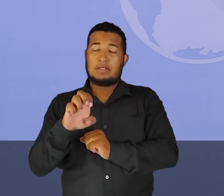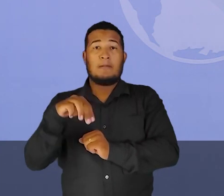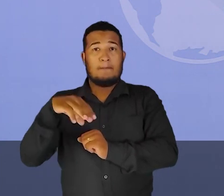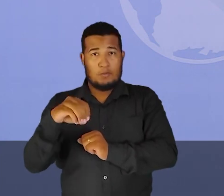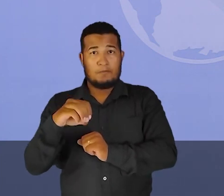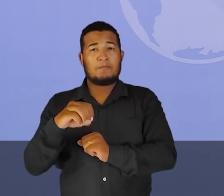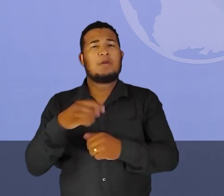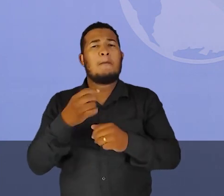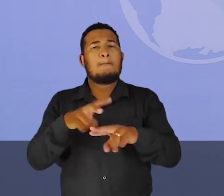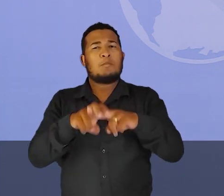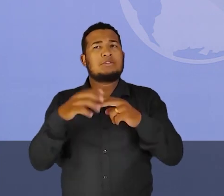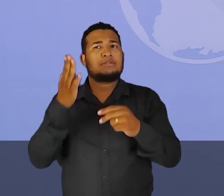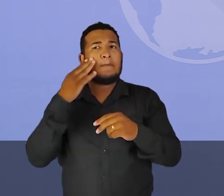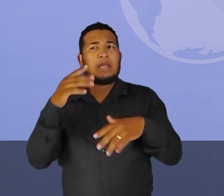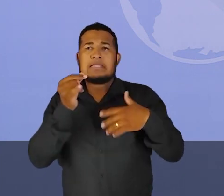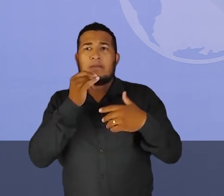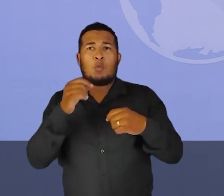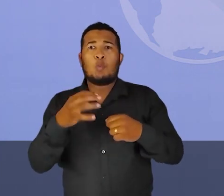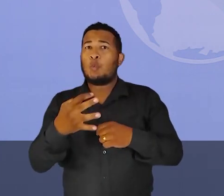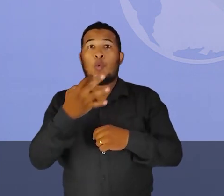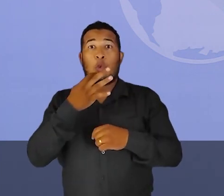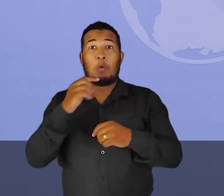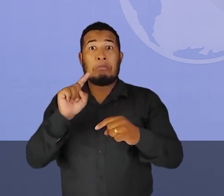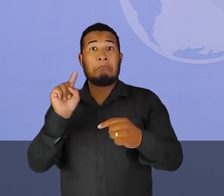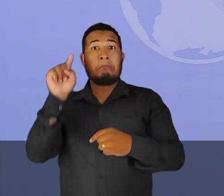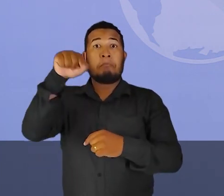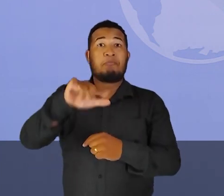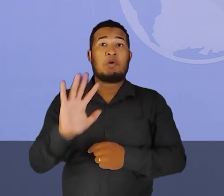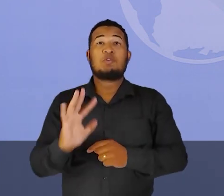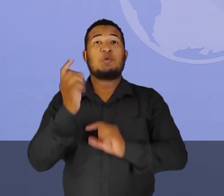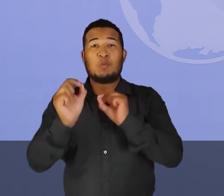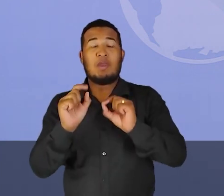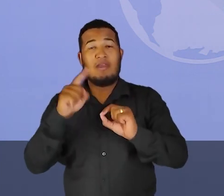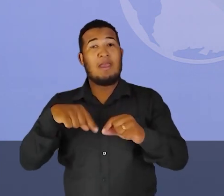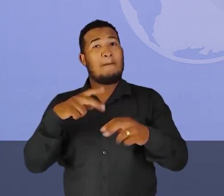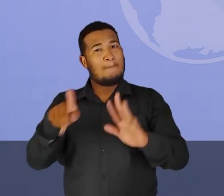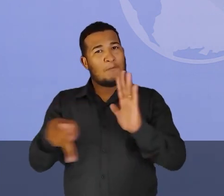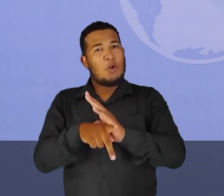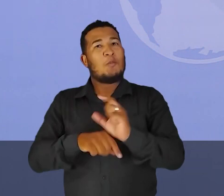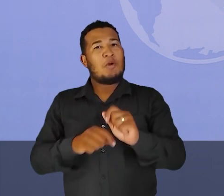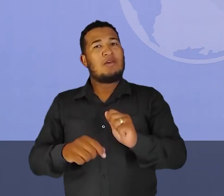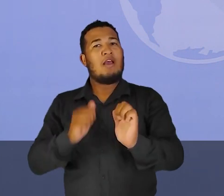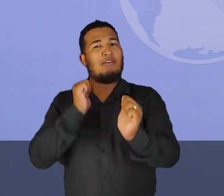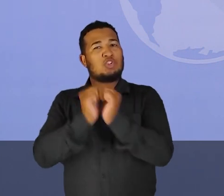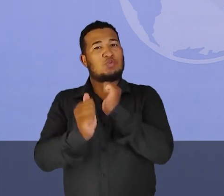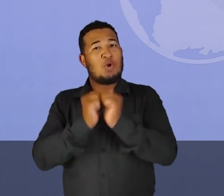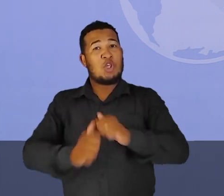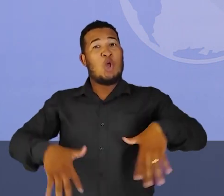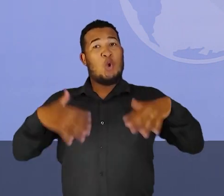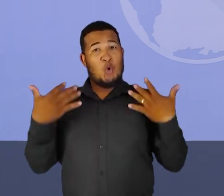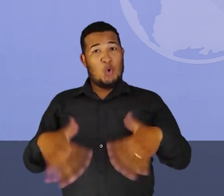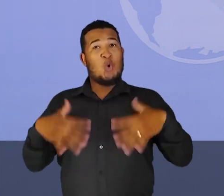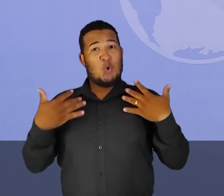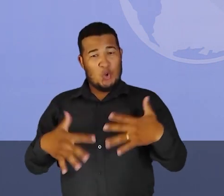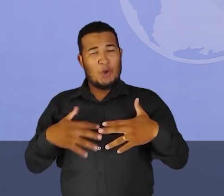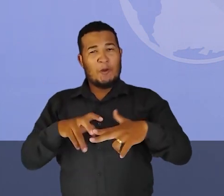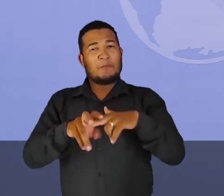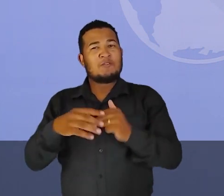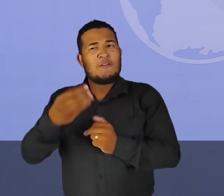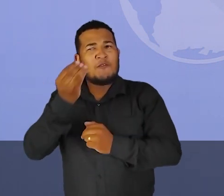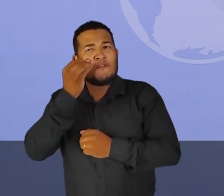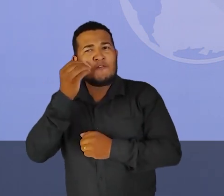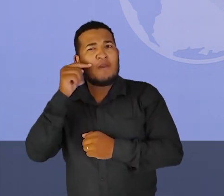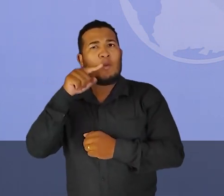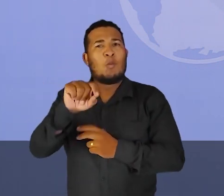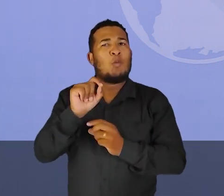o ambiente desafiador são características dessas práticas de aventura. Então, quando vocês forem observar os exemplos dessas práticas